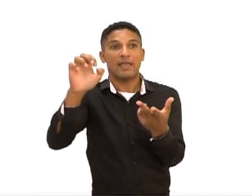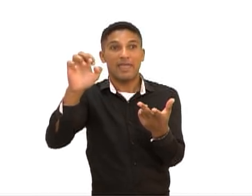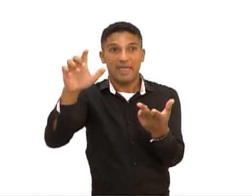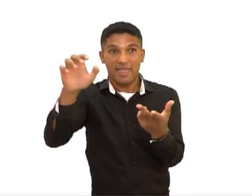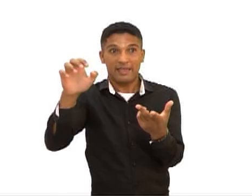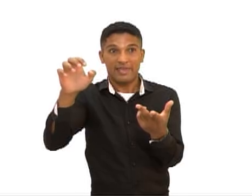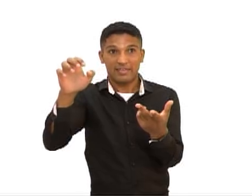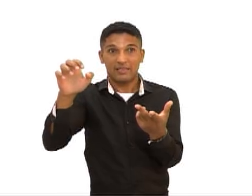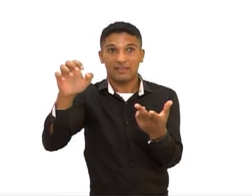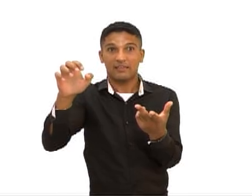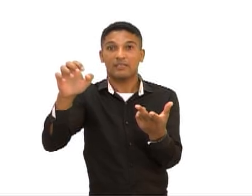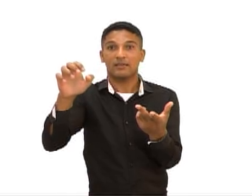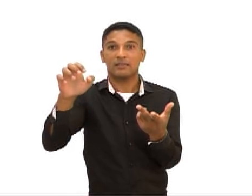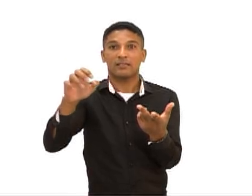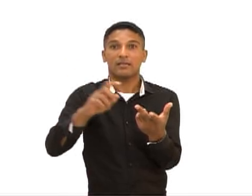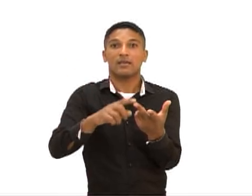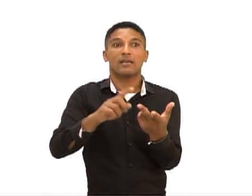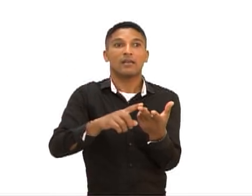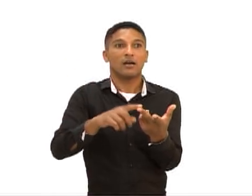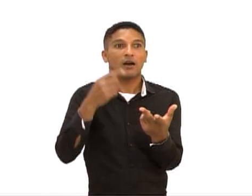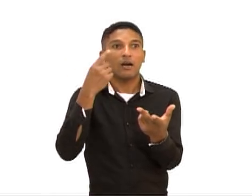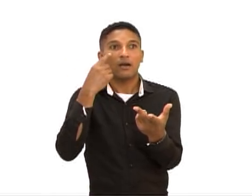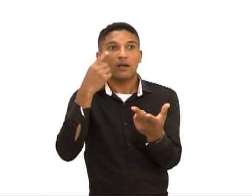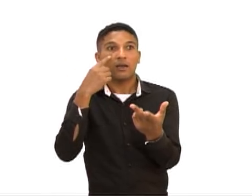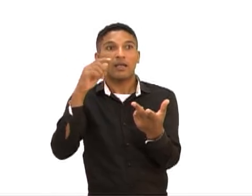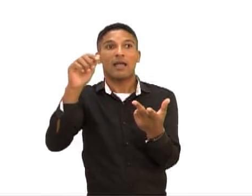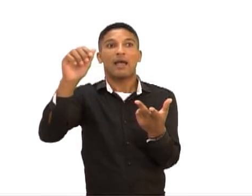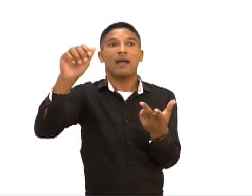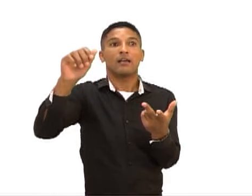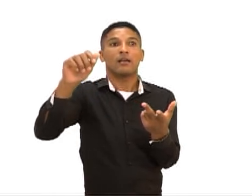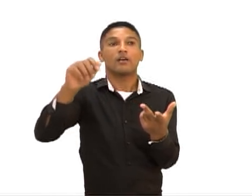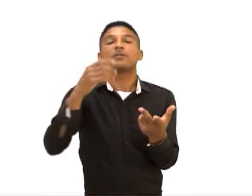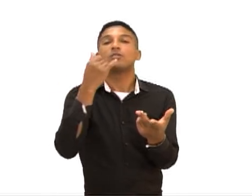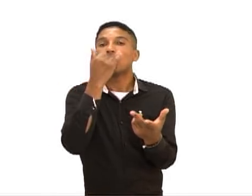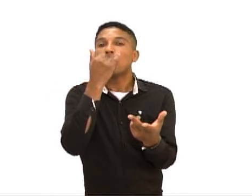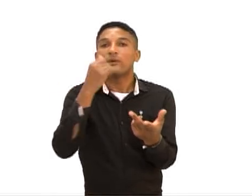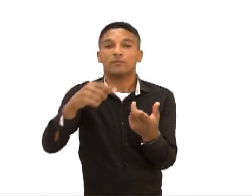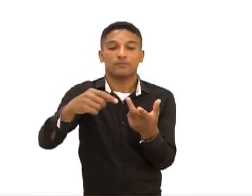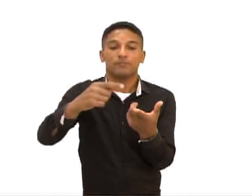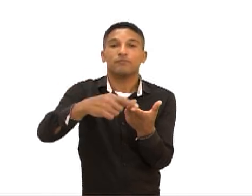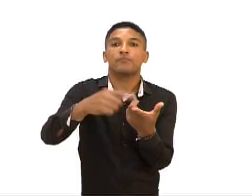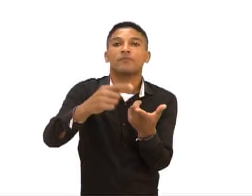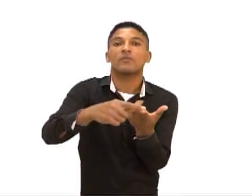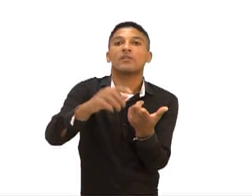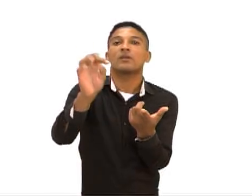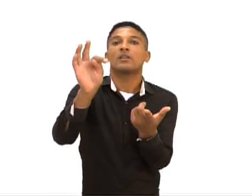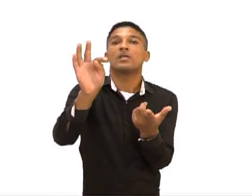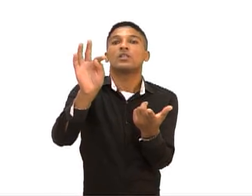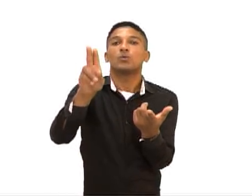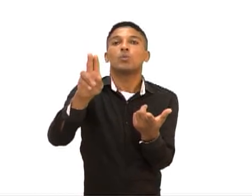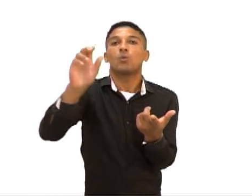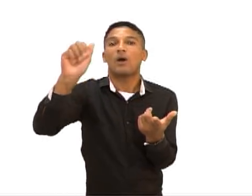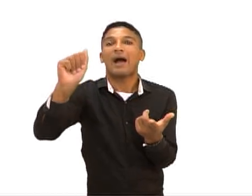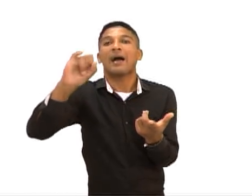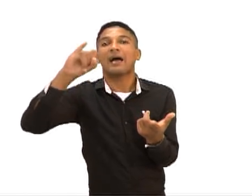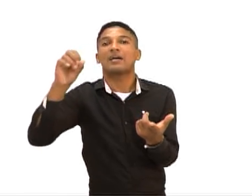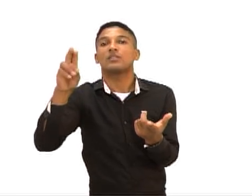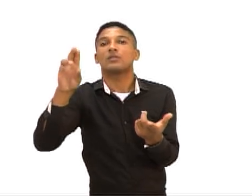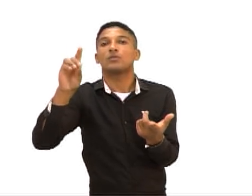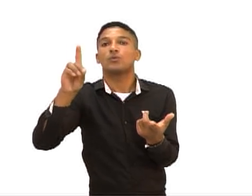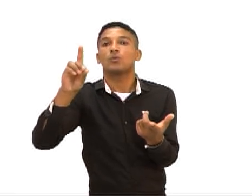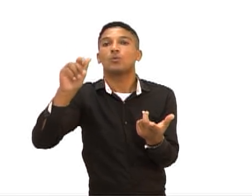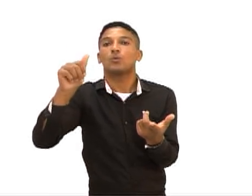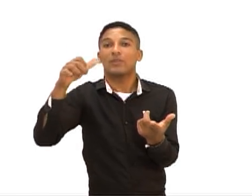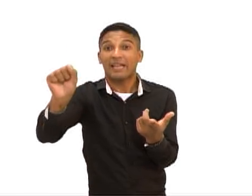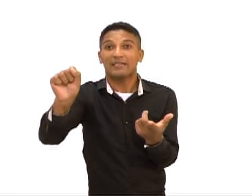faz? Então, observem lá na segunda pessoa do singular do presente do indicativo, no tu, né? Então, você tem ali tu ajudas.